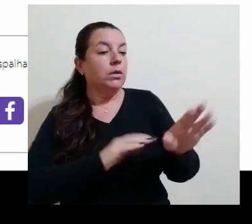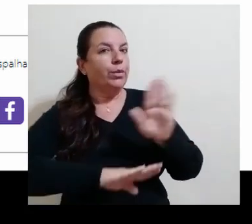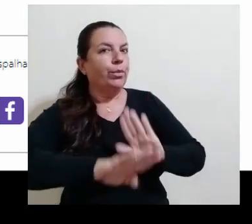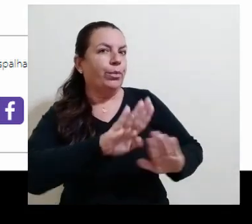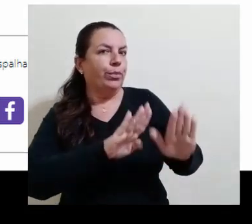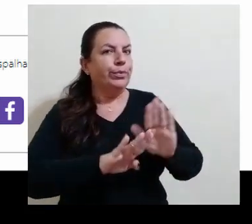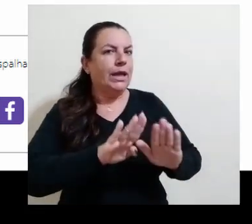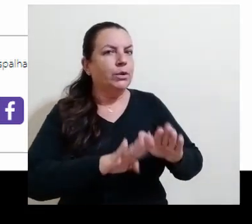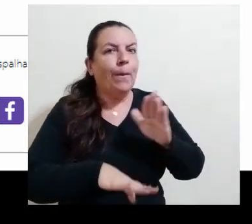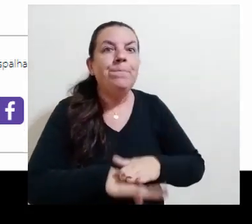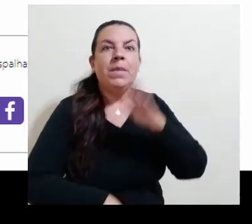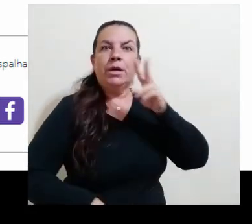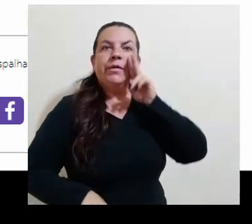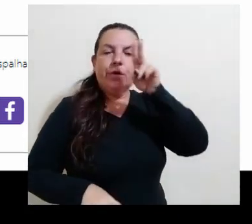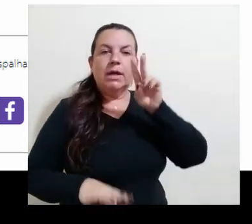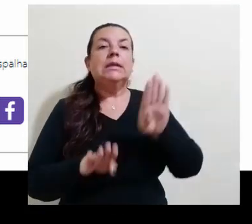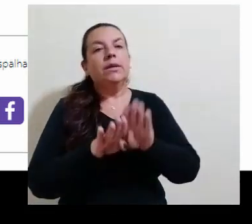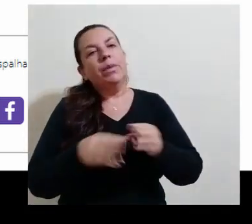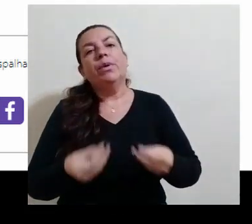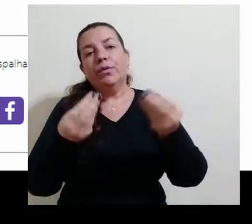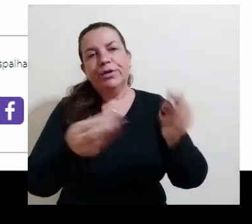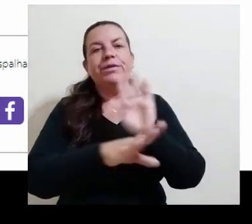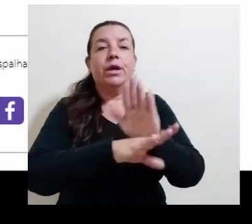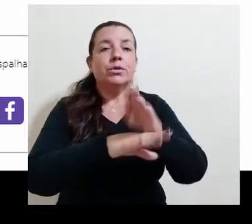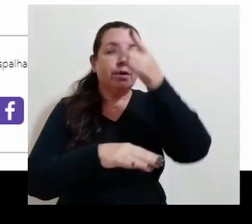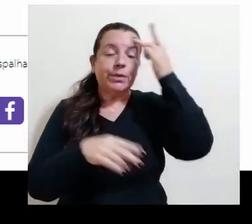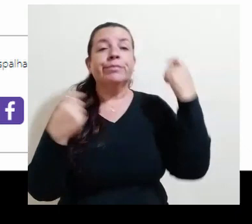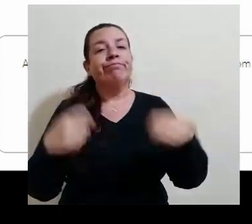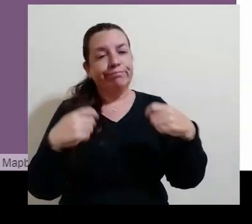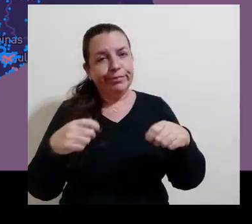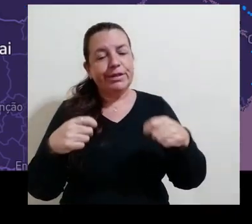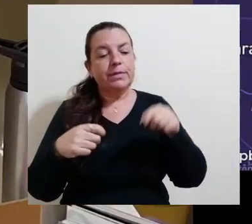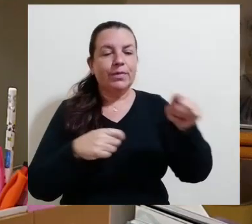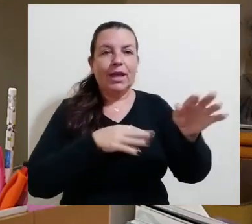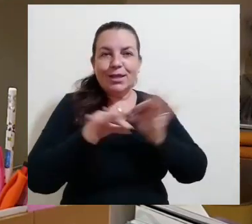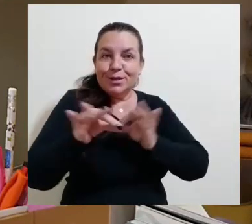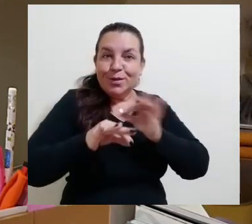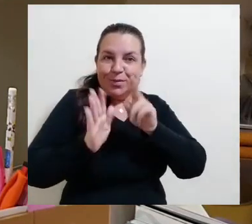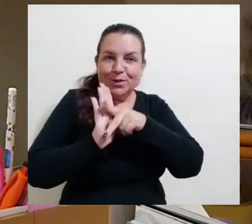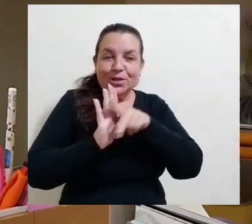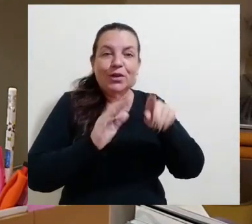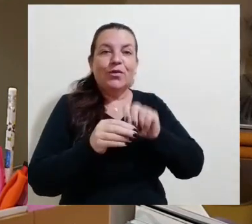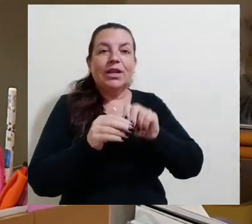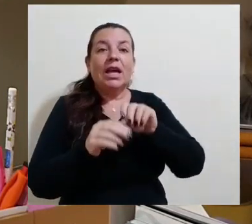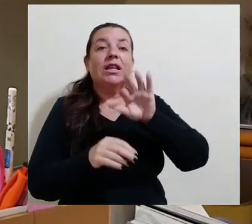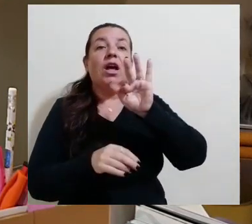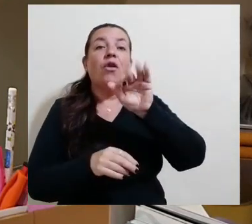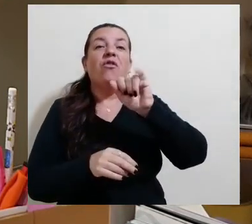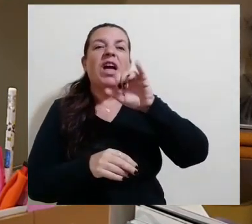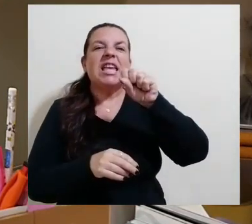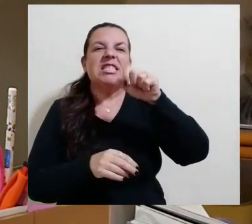precisar redobrar os cuidados claro mas você também vai poder oferecer ajuda de alguma forma que as pessoas que estão precisando esse projeto foi criado pelo estudante